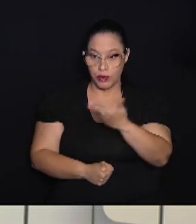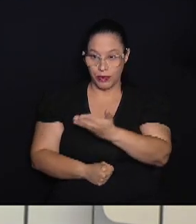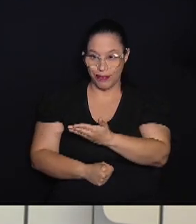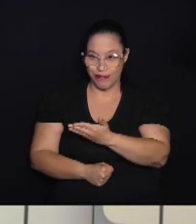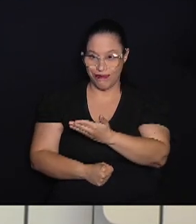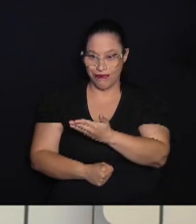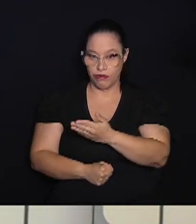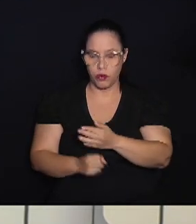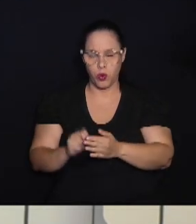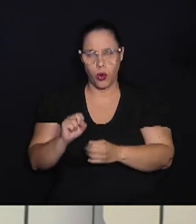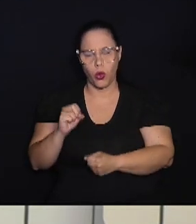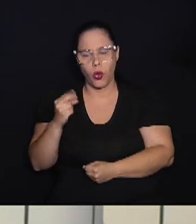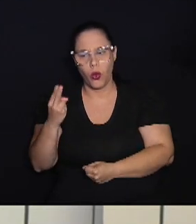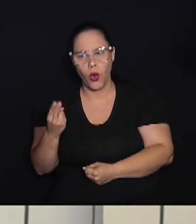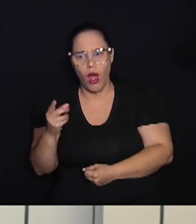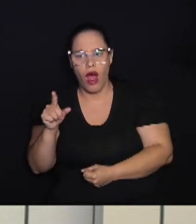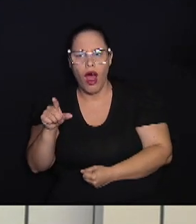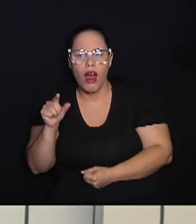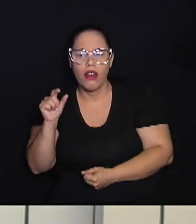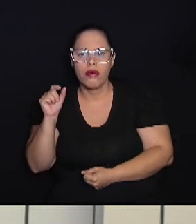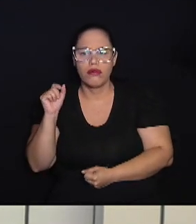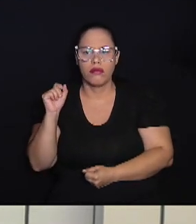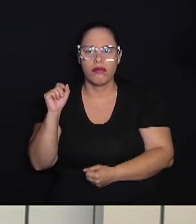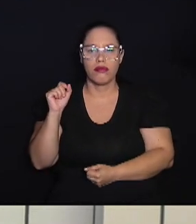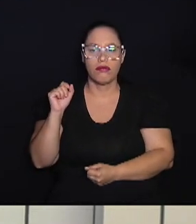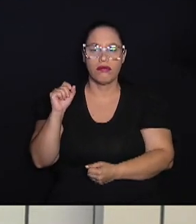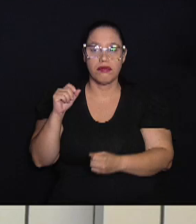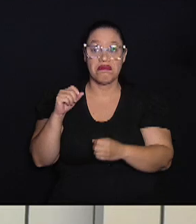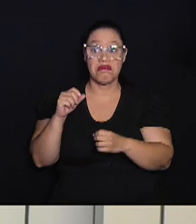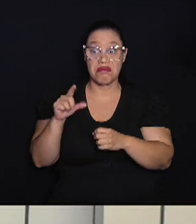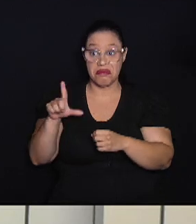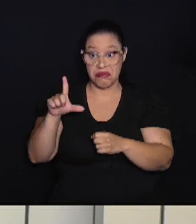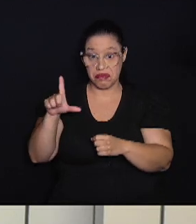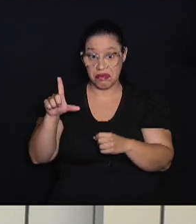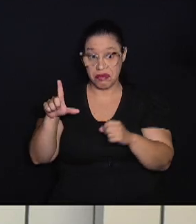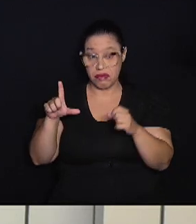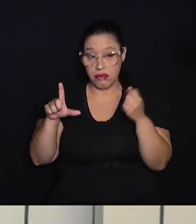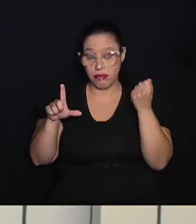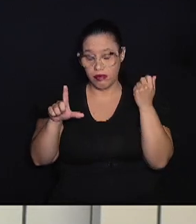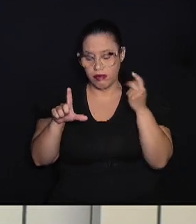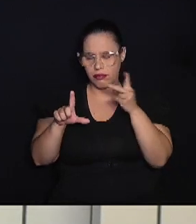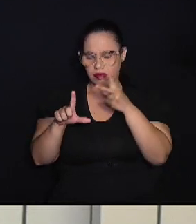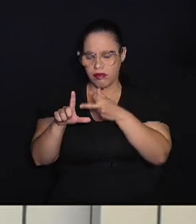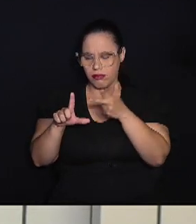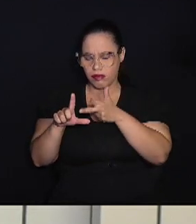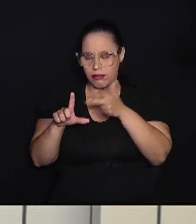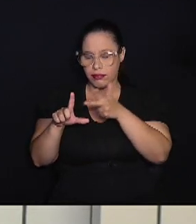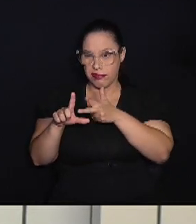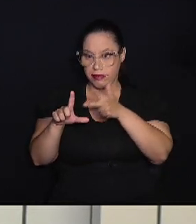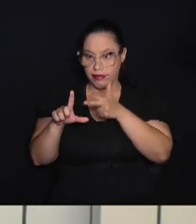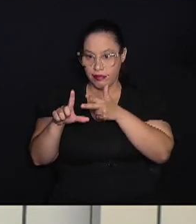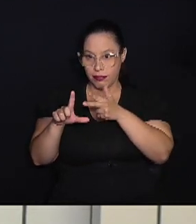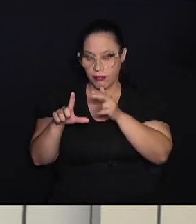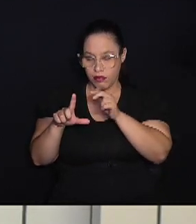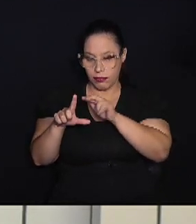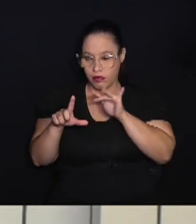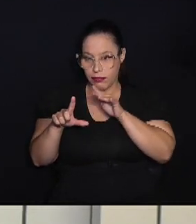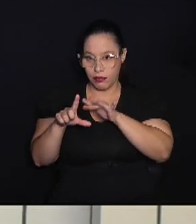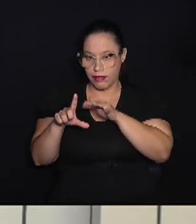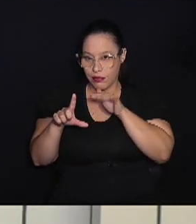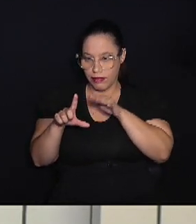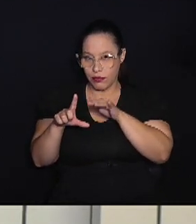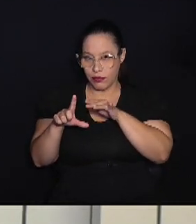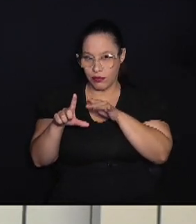978293776. Ou você tem a opção de enviar a mensagem pelo nosso QR Code. Com a câmera do seu celular apontada para o QR Code,